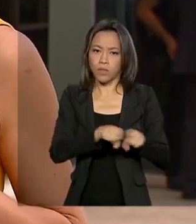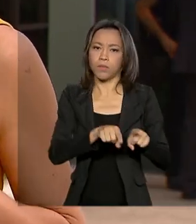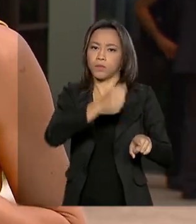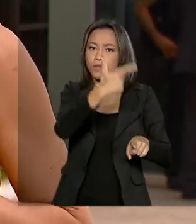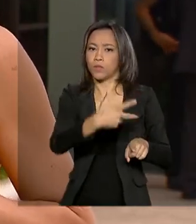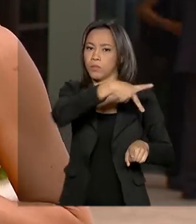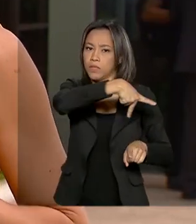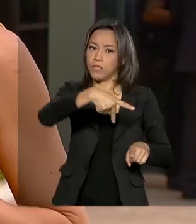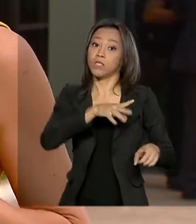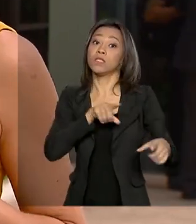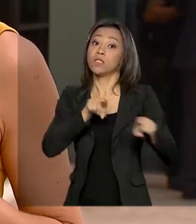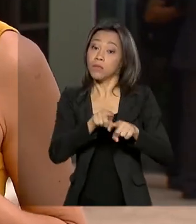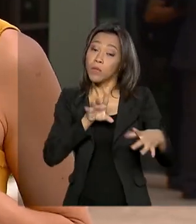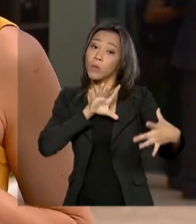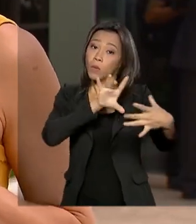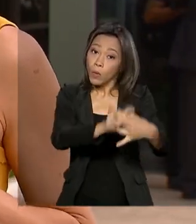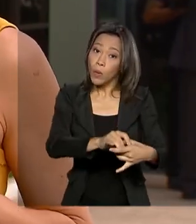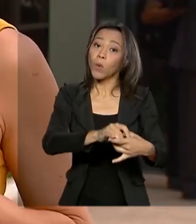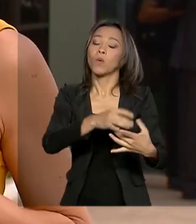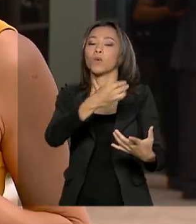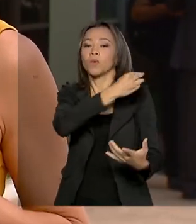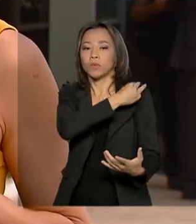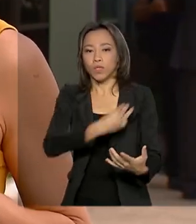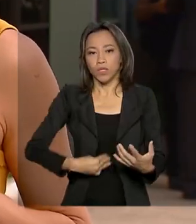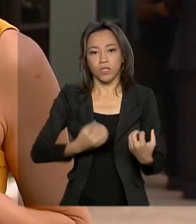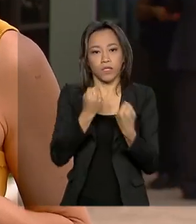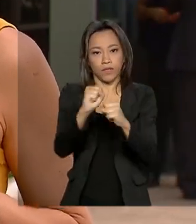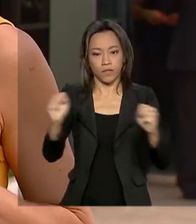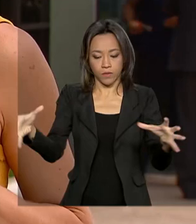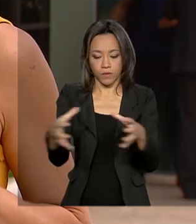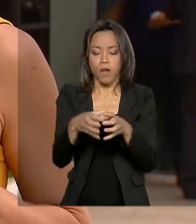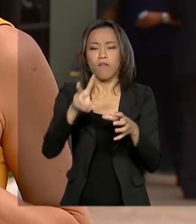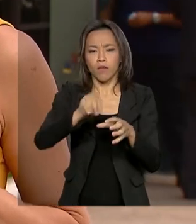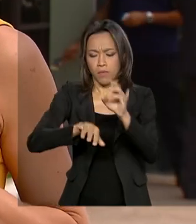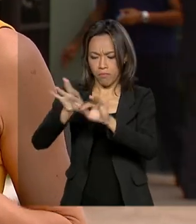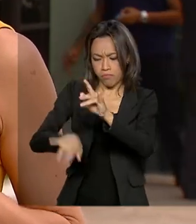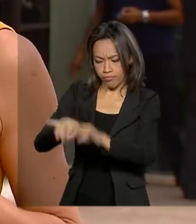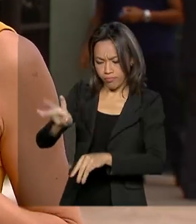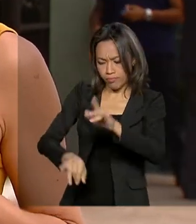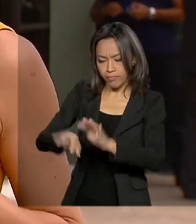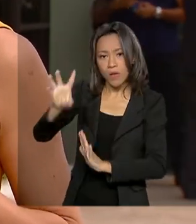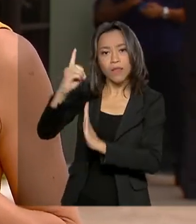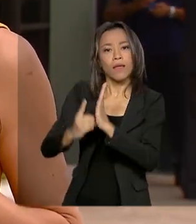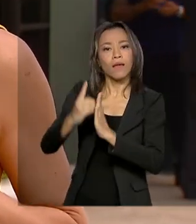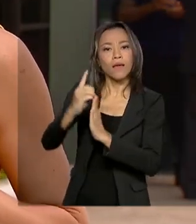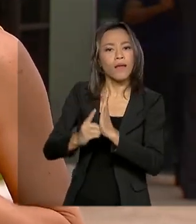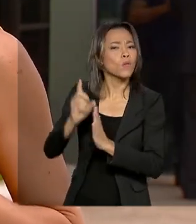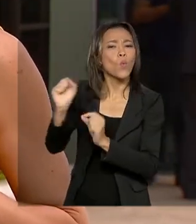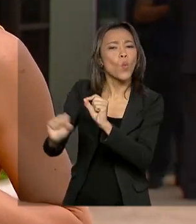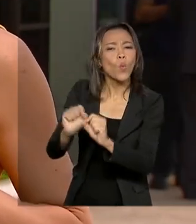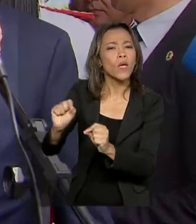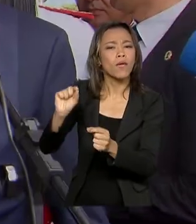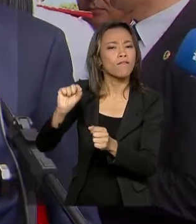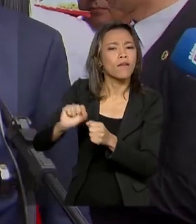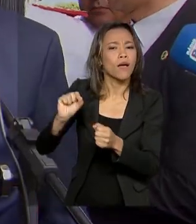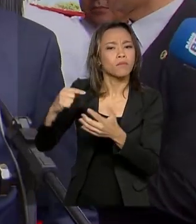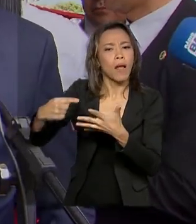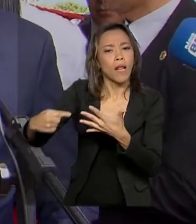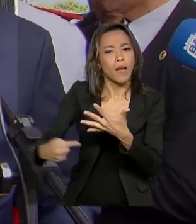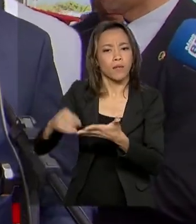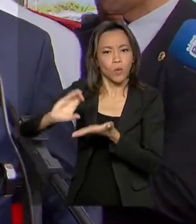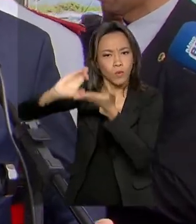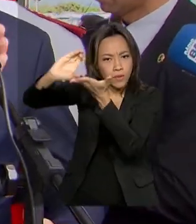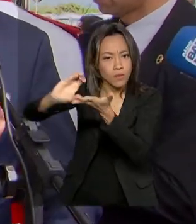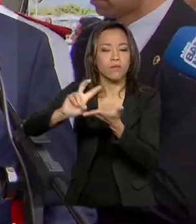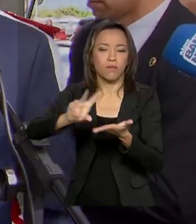tratar do Conselho da Amazônia. Um decreto será editado com a descrição das atividades desse Conselho. Está sendo